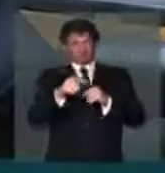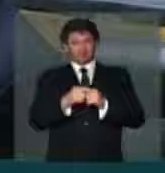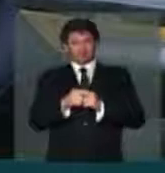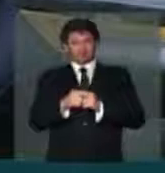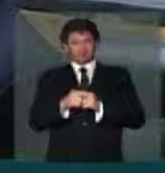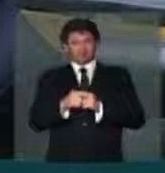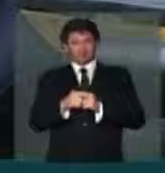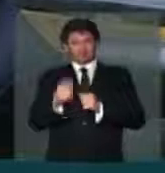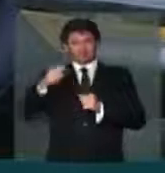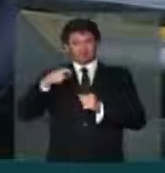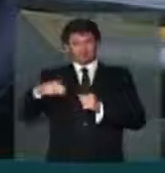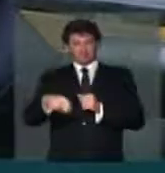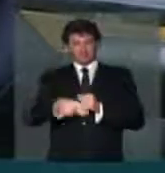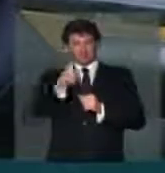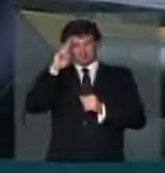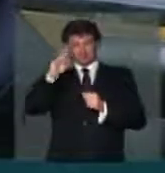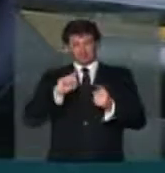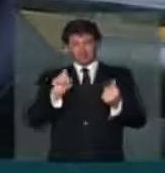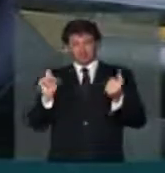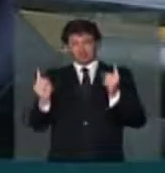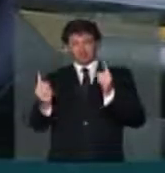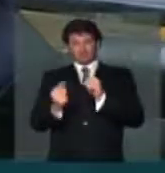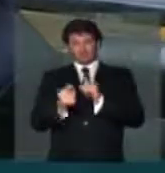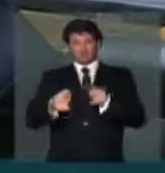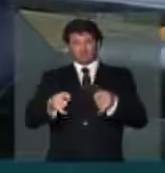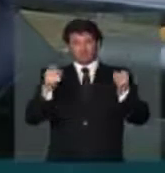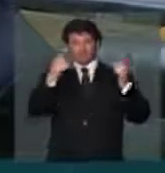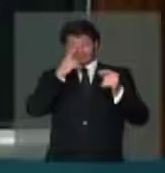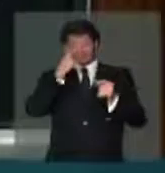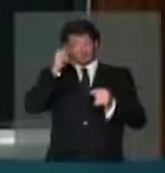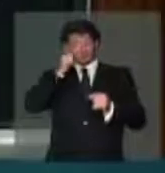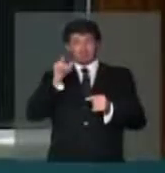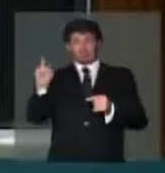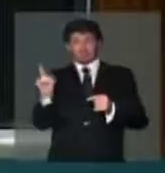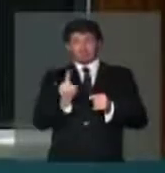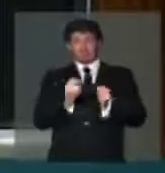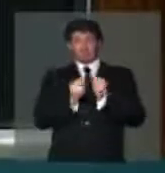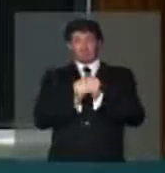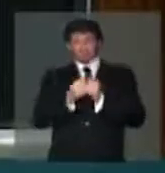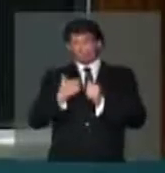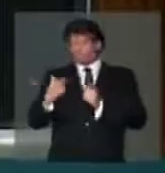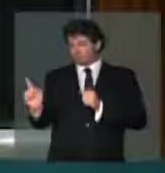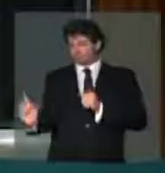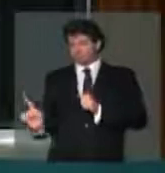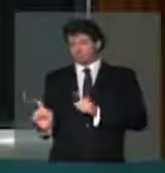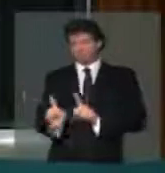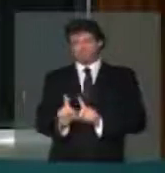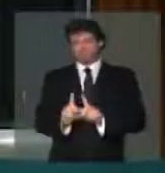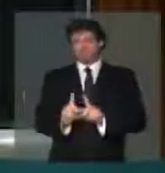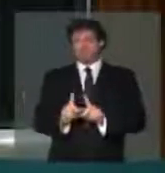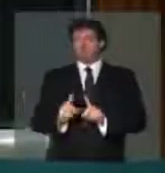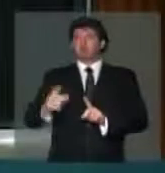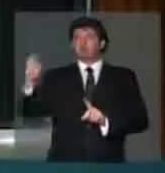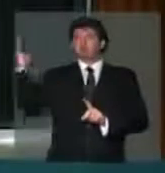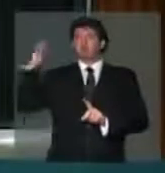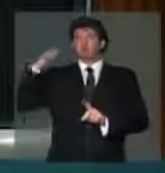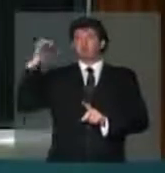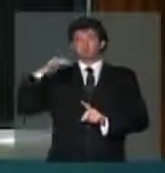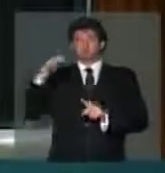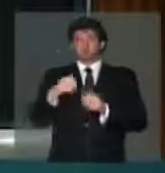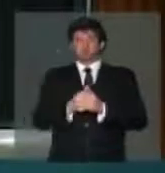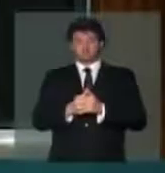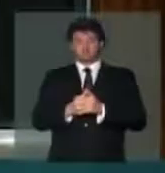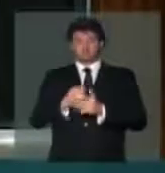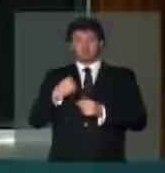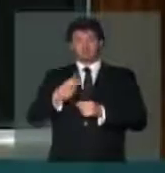eu faço a caminhada e Vossa Excelência rodeia o bloco, e a menininha saiu comigo de manhã. Na hora que saiu, caiu uma chuva, eu não